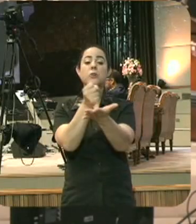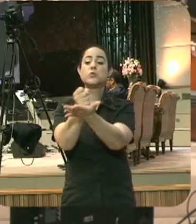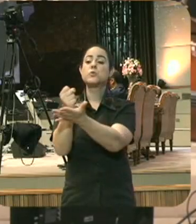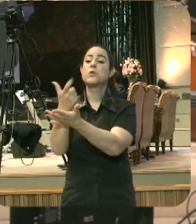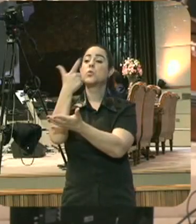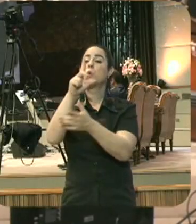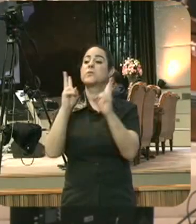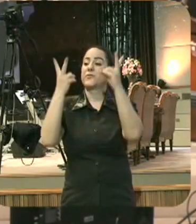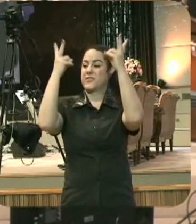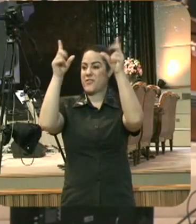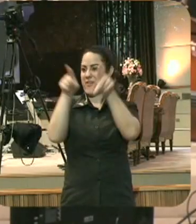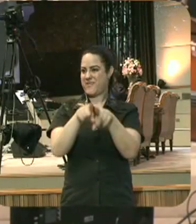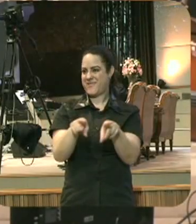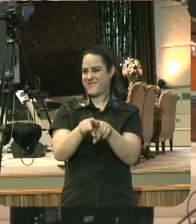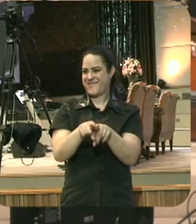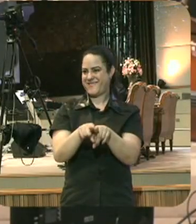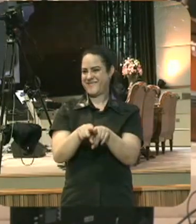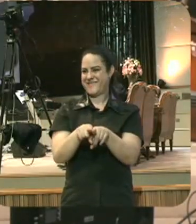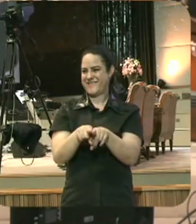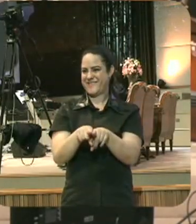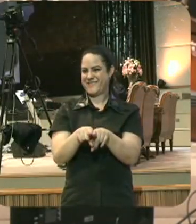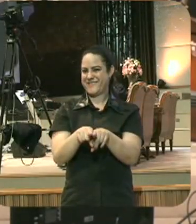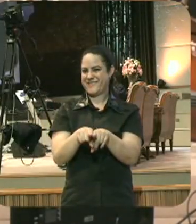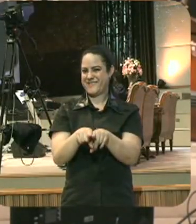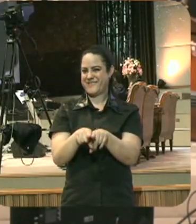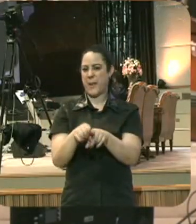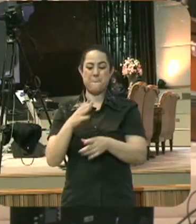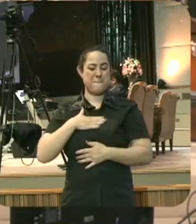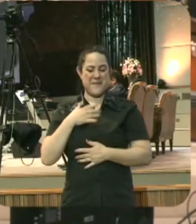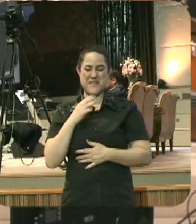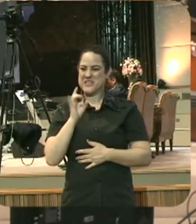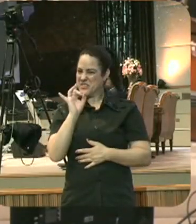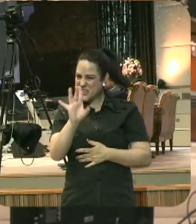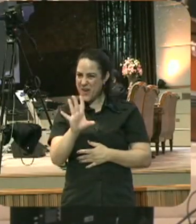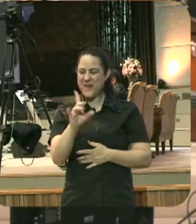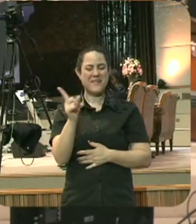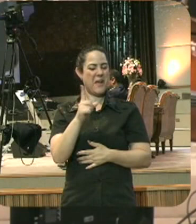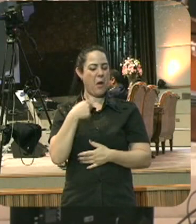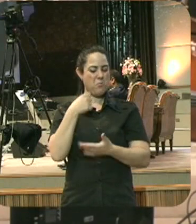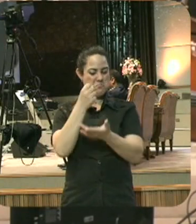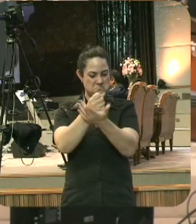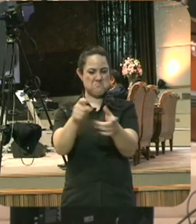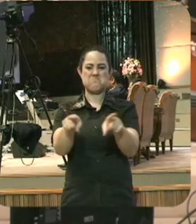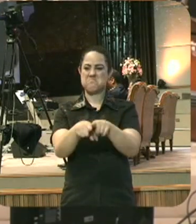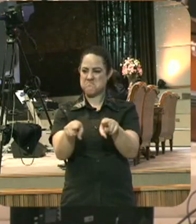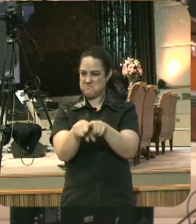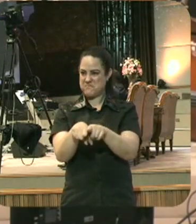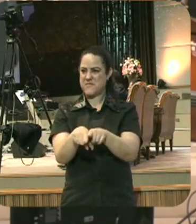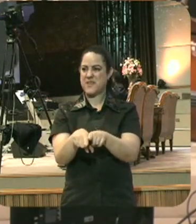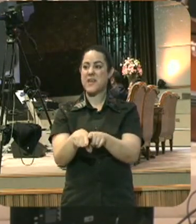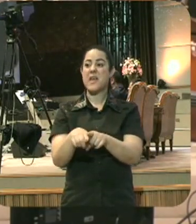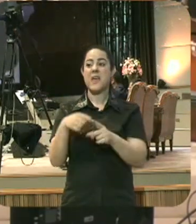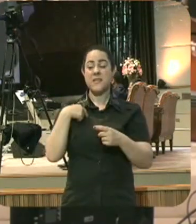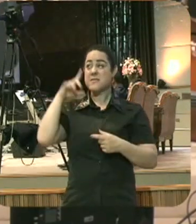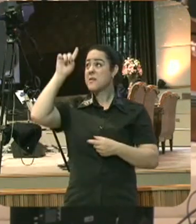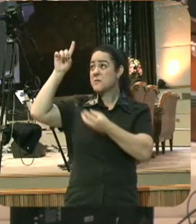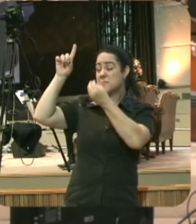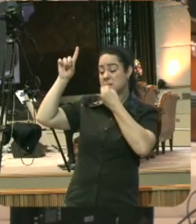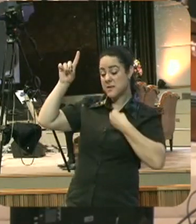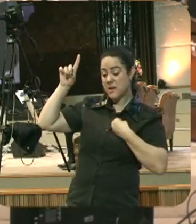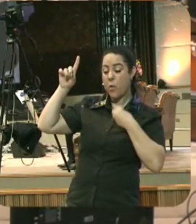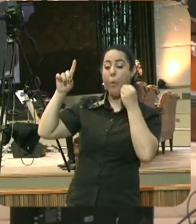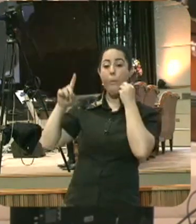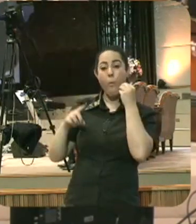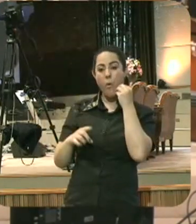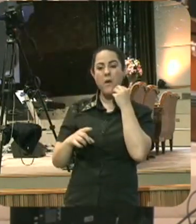vitória na vida dos outros. E enquanto eu entro pela porta que ele abriu para mim, ele diz: vai lá e abençoa